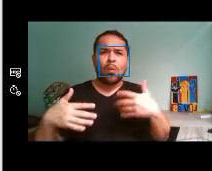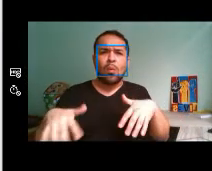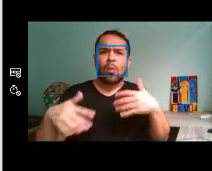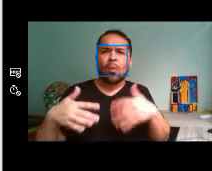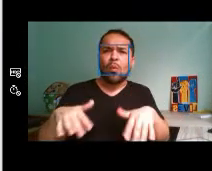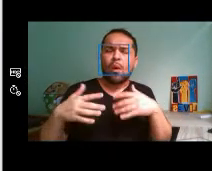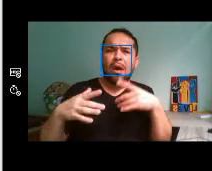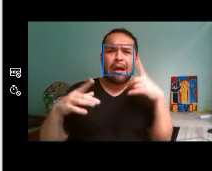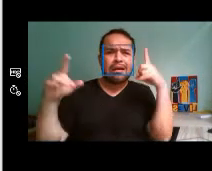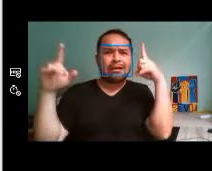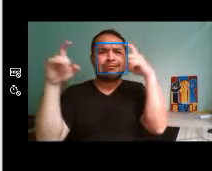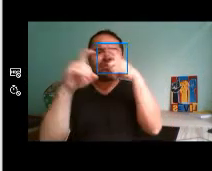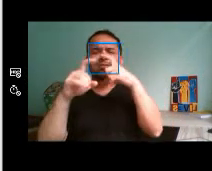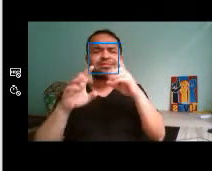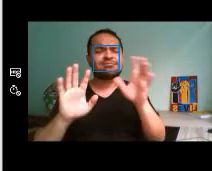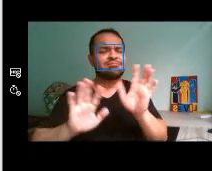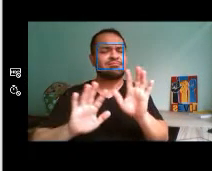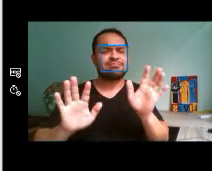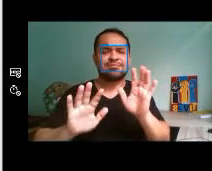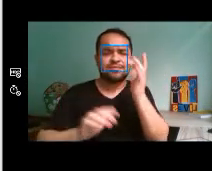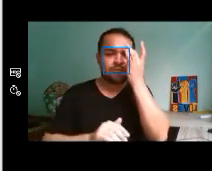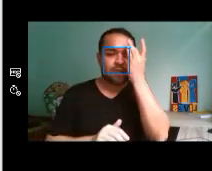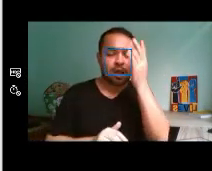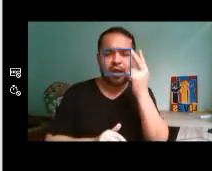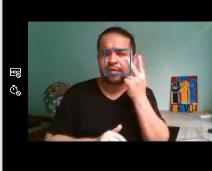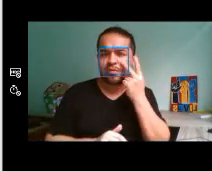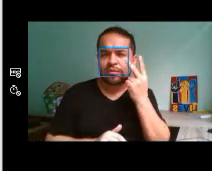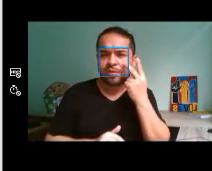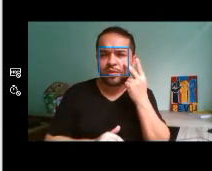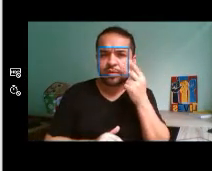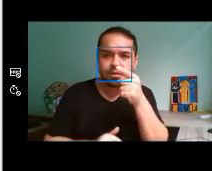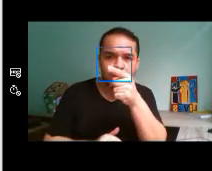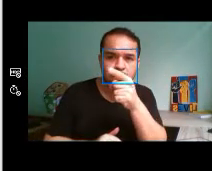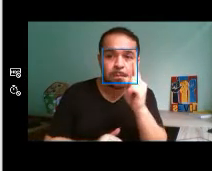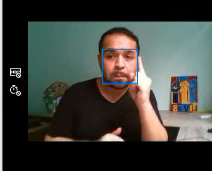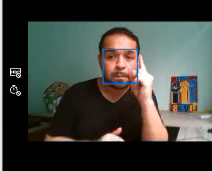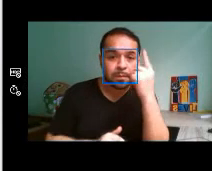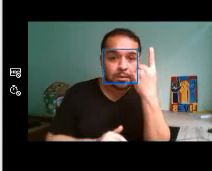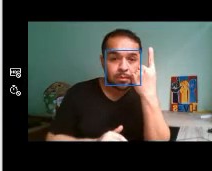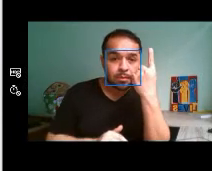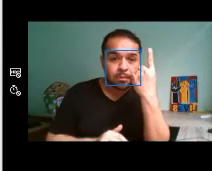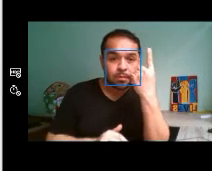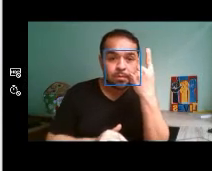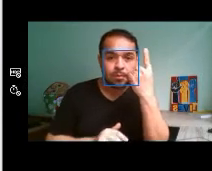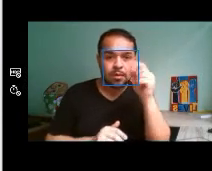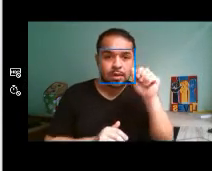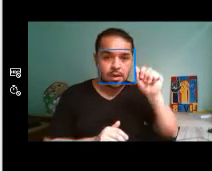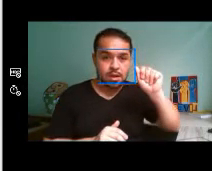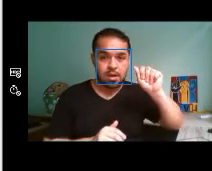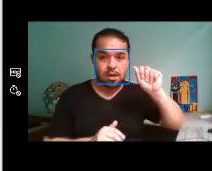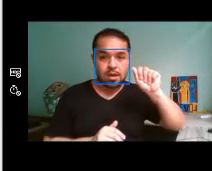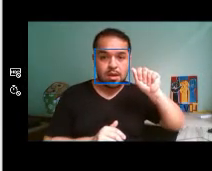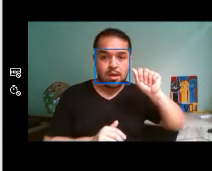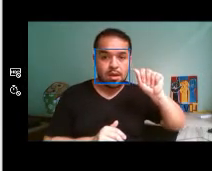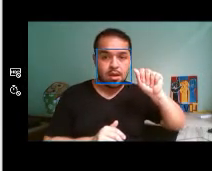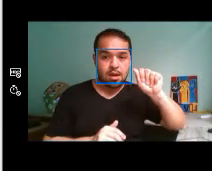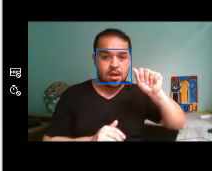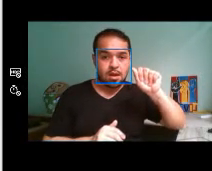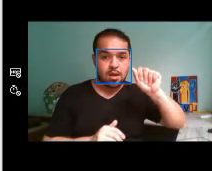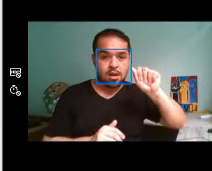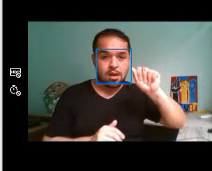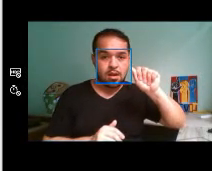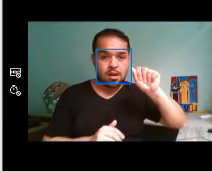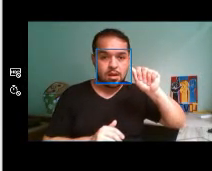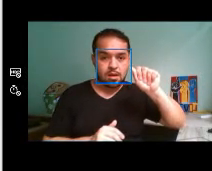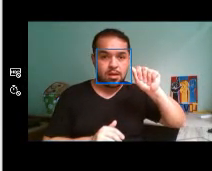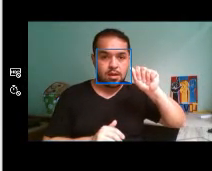Aí, tá vendo só? Nossa, meu Deus, você vai pensar, meu Deus, que difícil, é muita coisa. Calma, não se preocupa, não é isso, é bem facinho. Olha